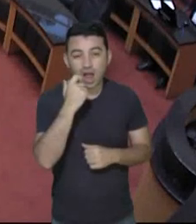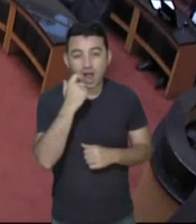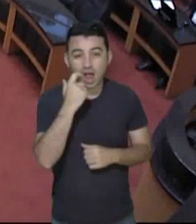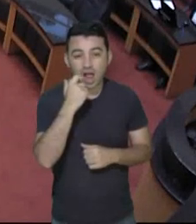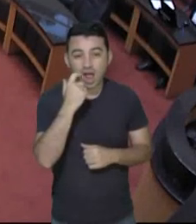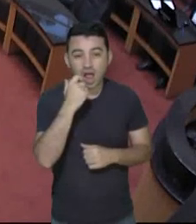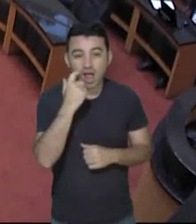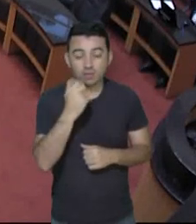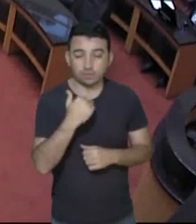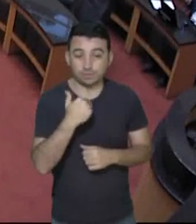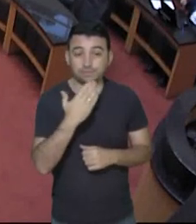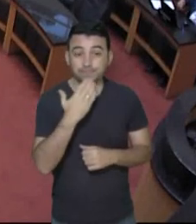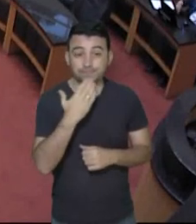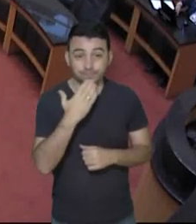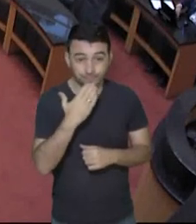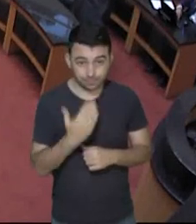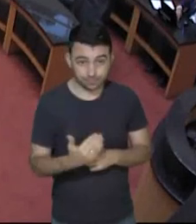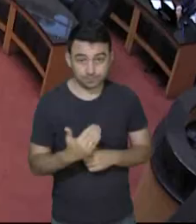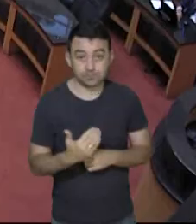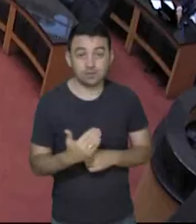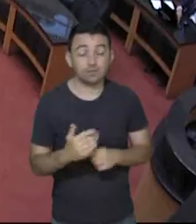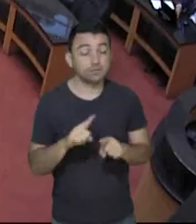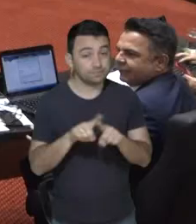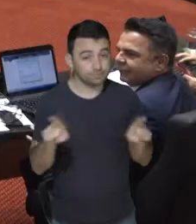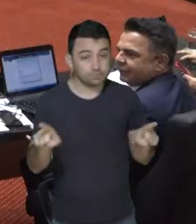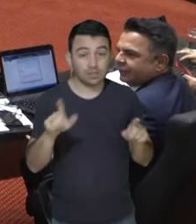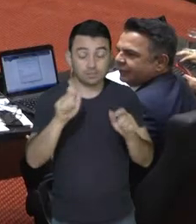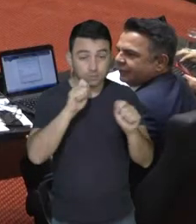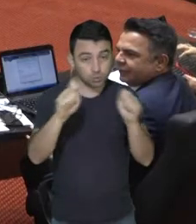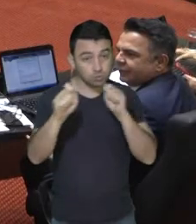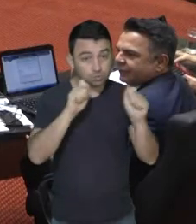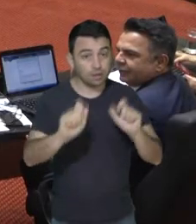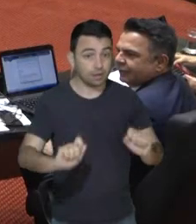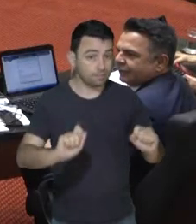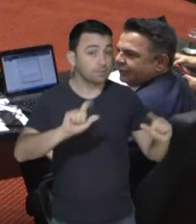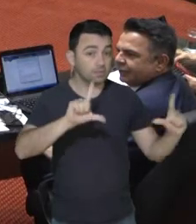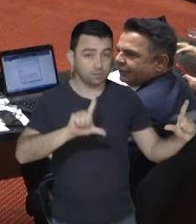solicito a assessoria que abra o painel.